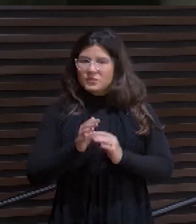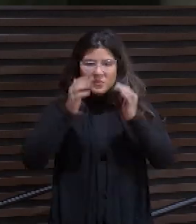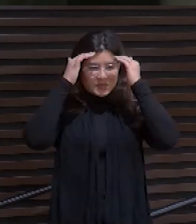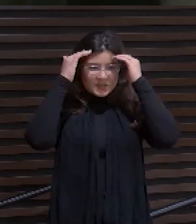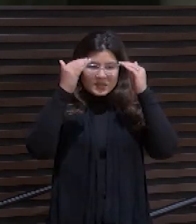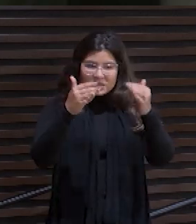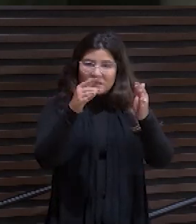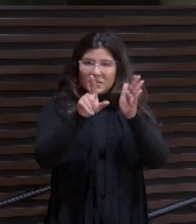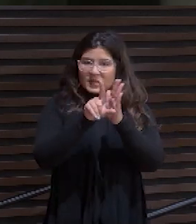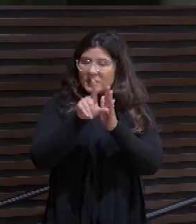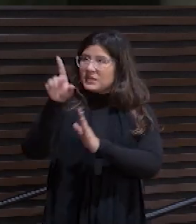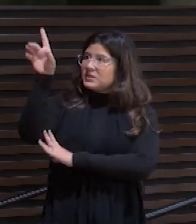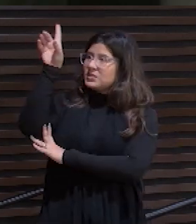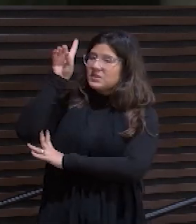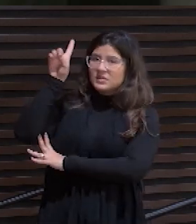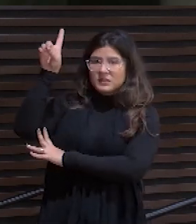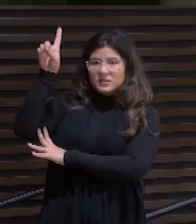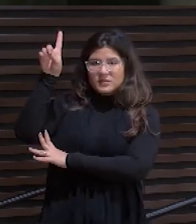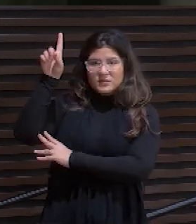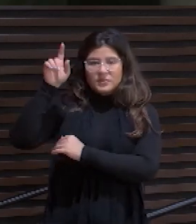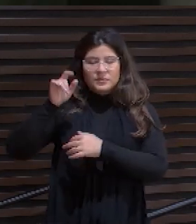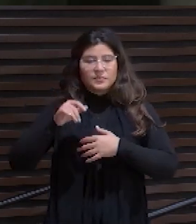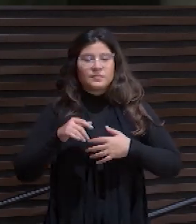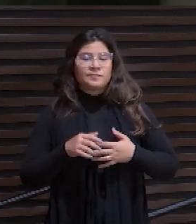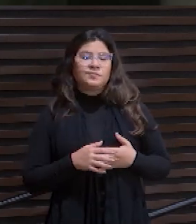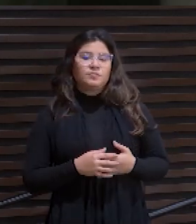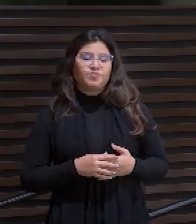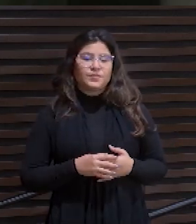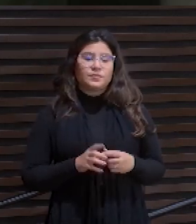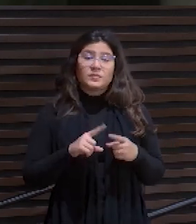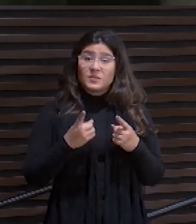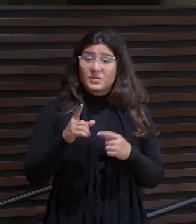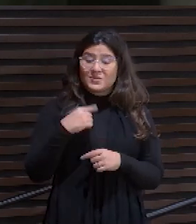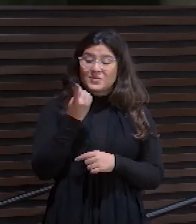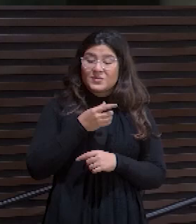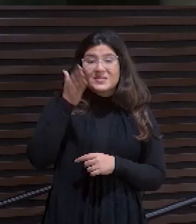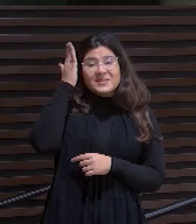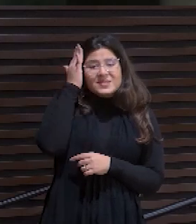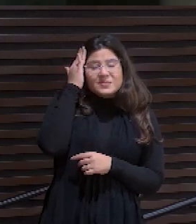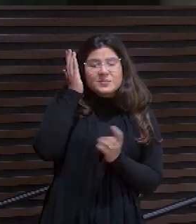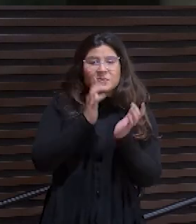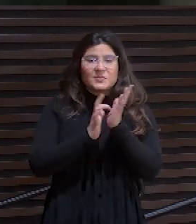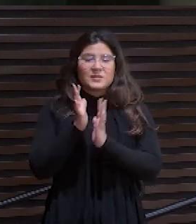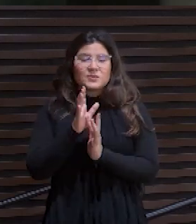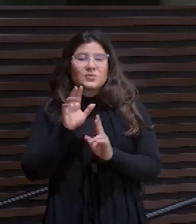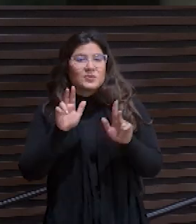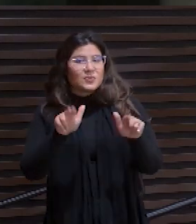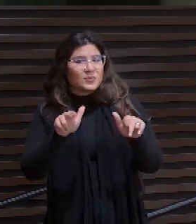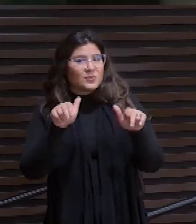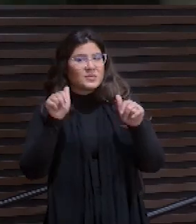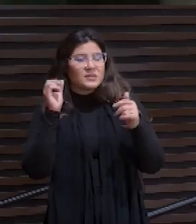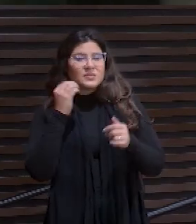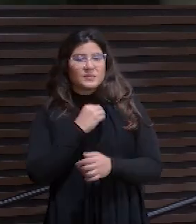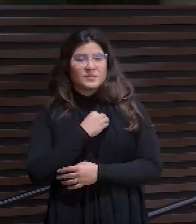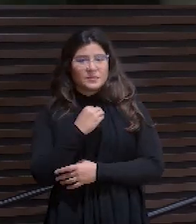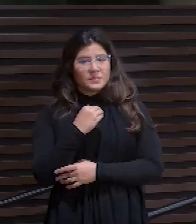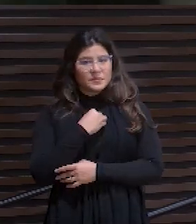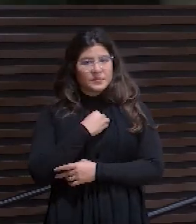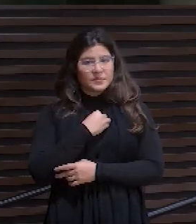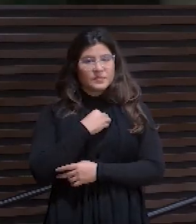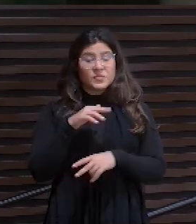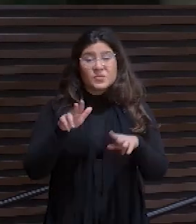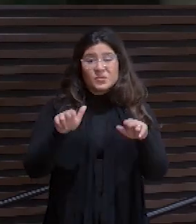de quebrar a lei de Deus. Mas nós sabemos, meus irmãos, que Jesus ele nunca pecou. Jesus ele